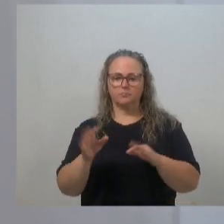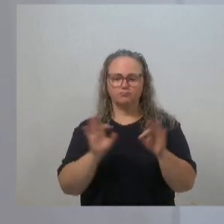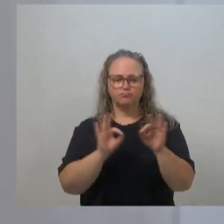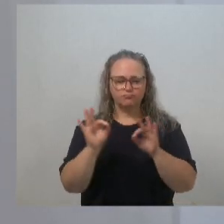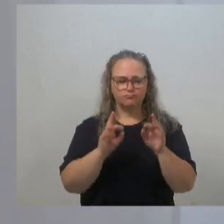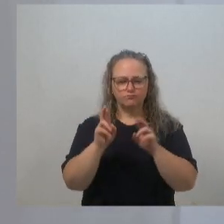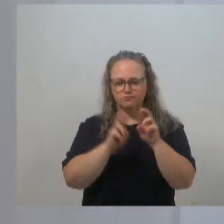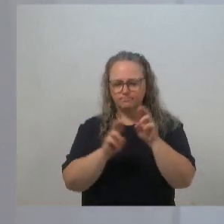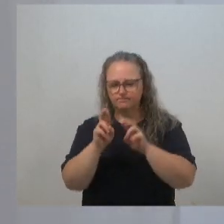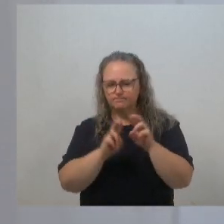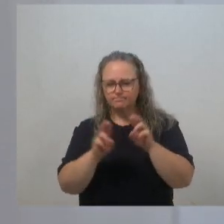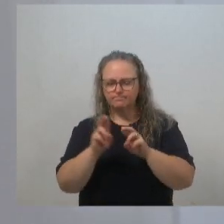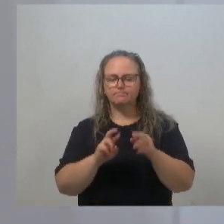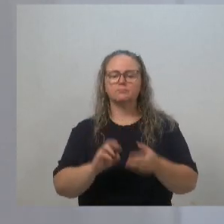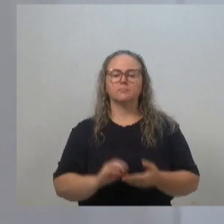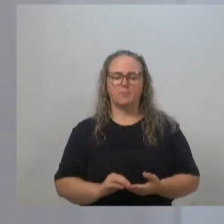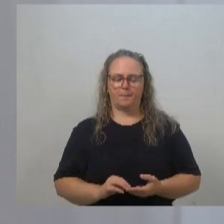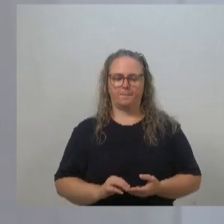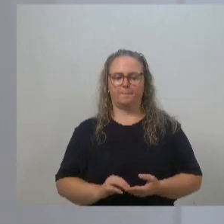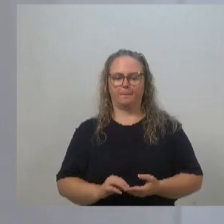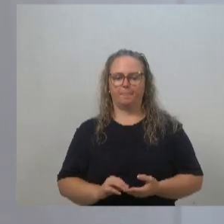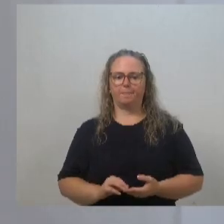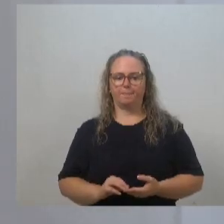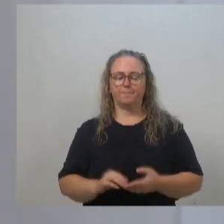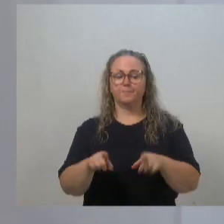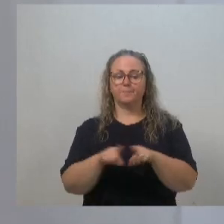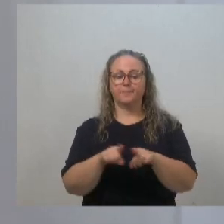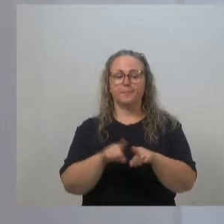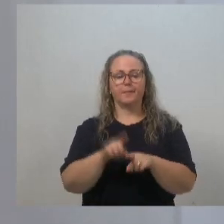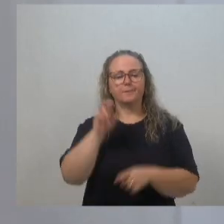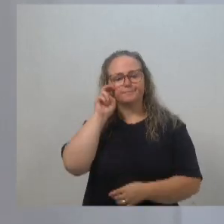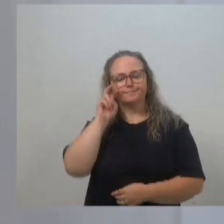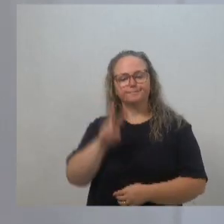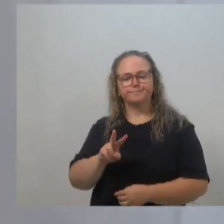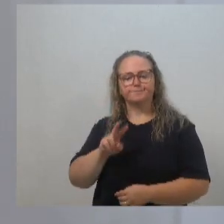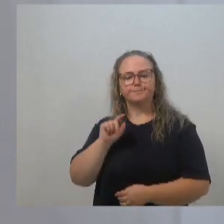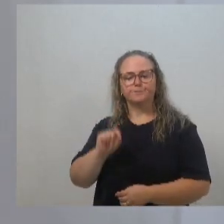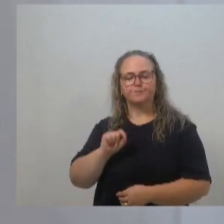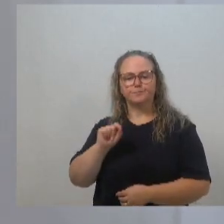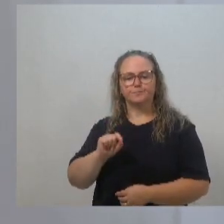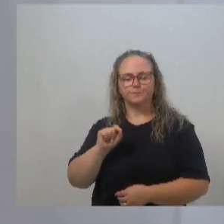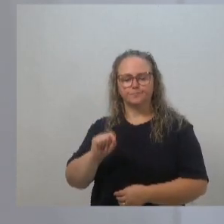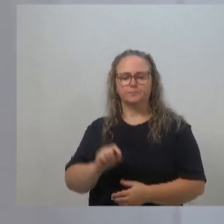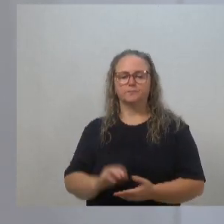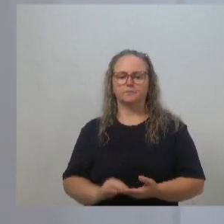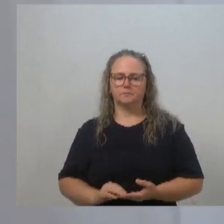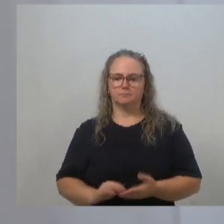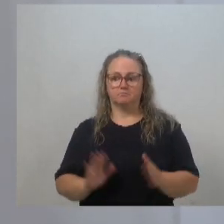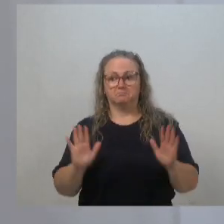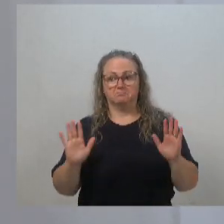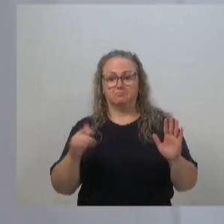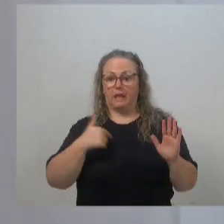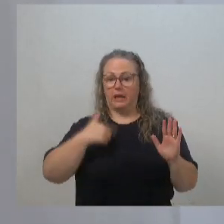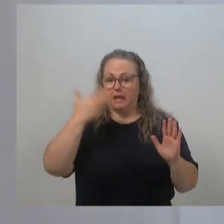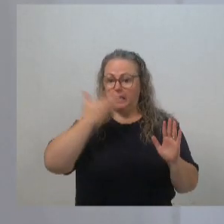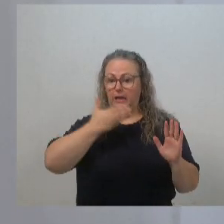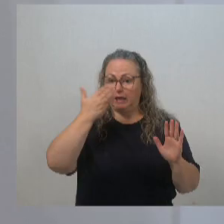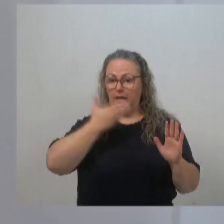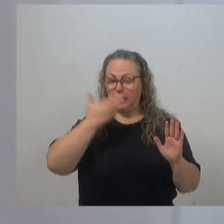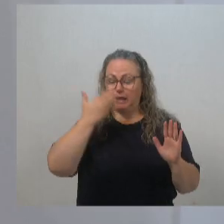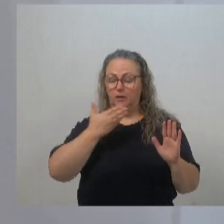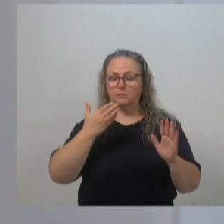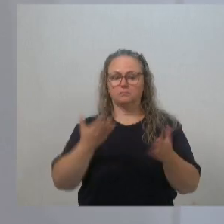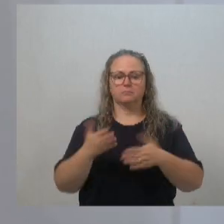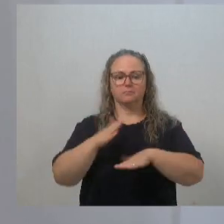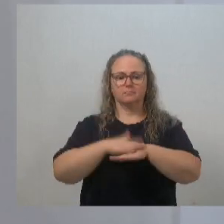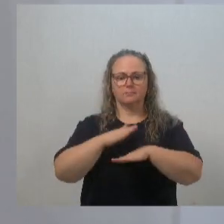desse pleito, a gente viu o quê? Nenhuma, pelo menos eu não vi, nenhuma ação da